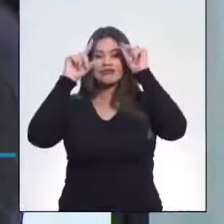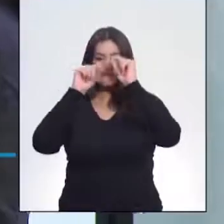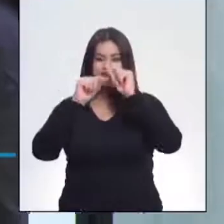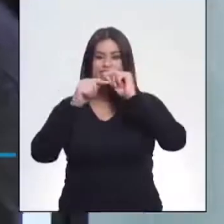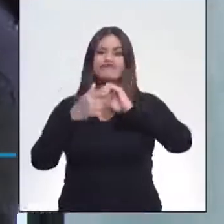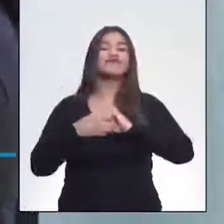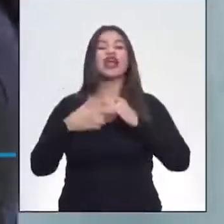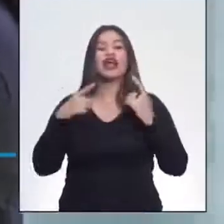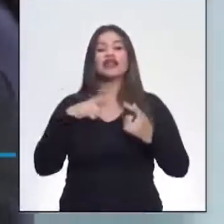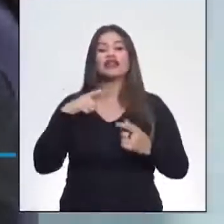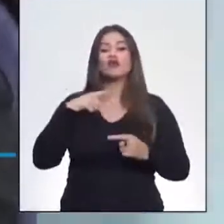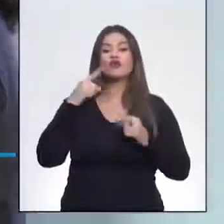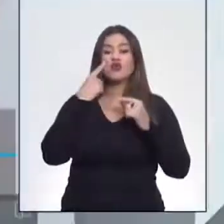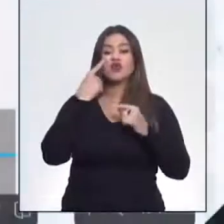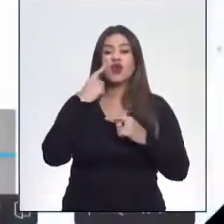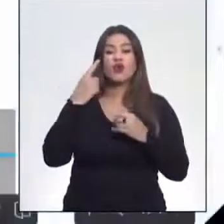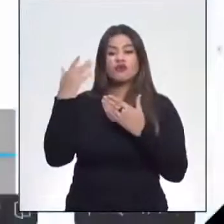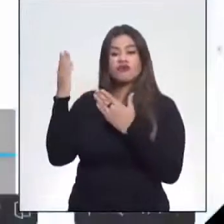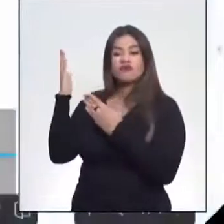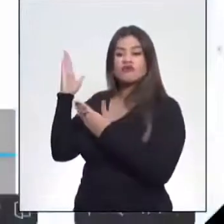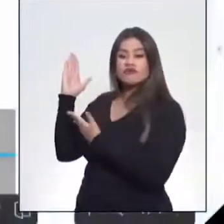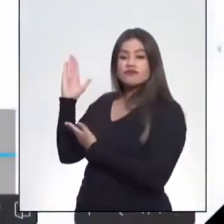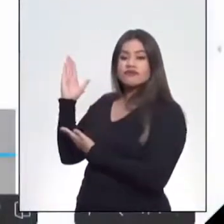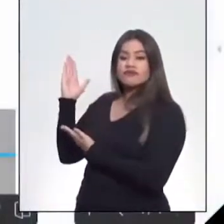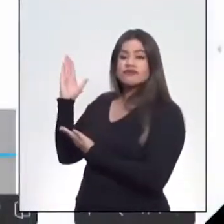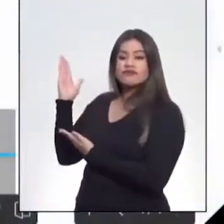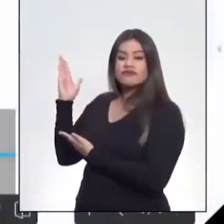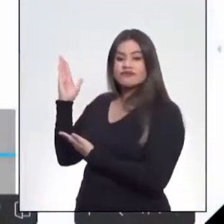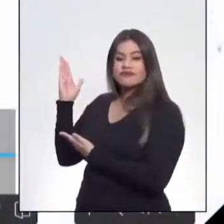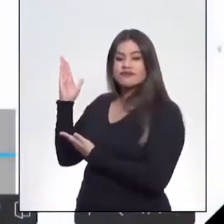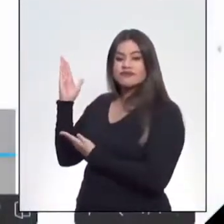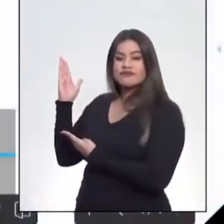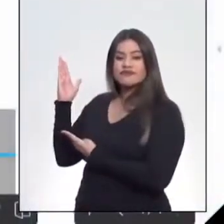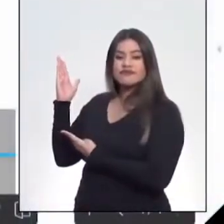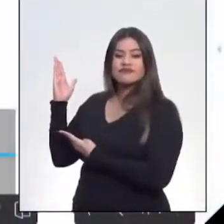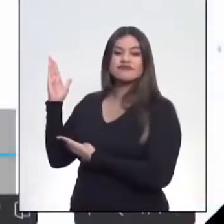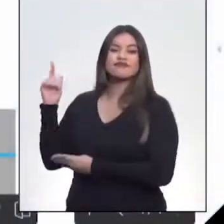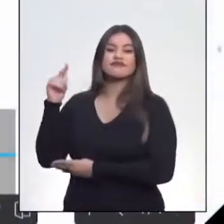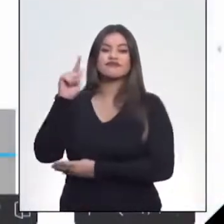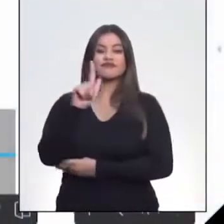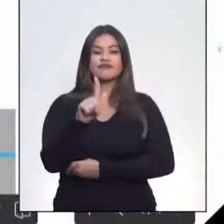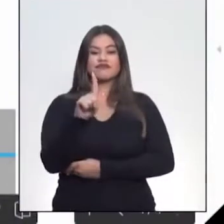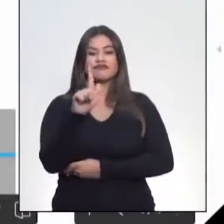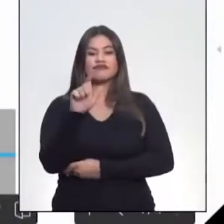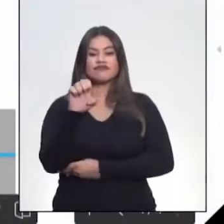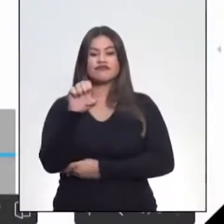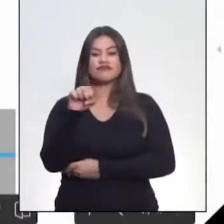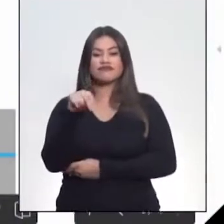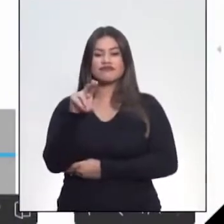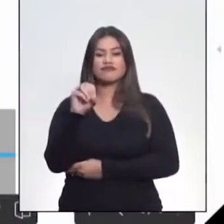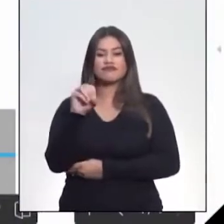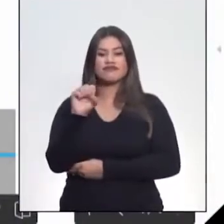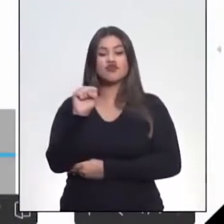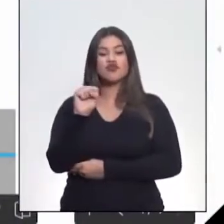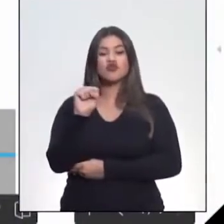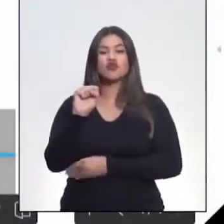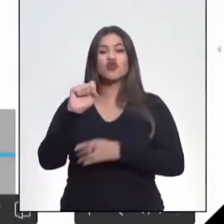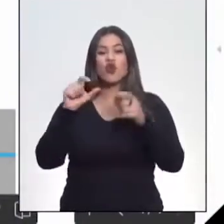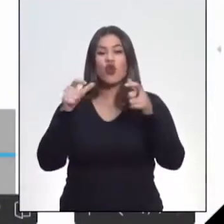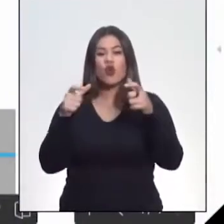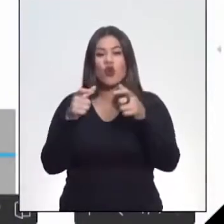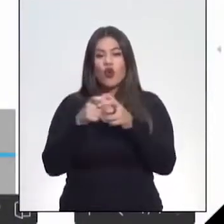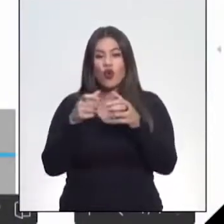sequência que eu coloquei aqui na lousa os genos os genos eles são as sociedades